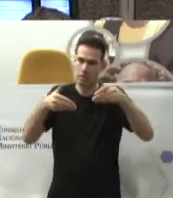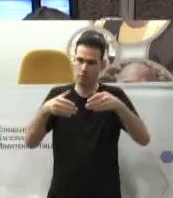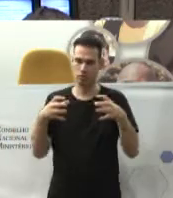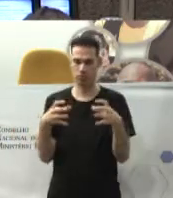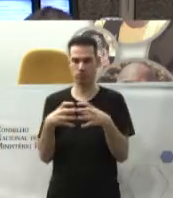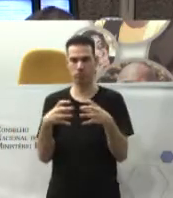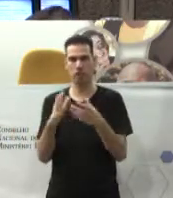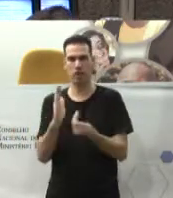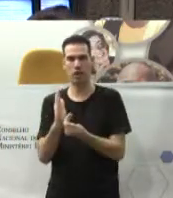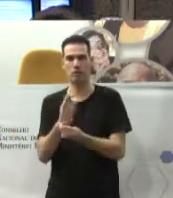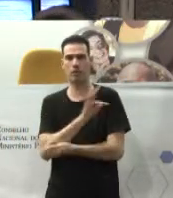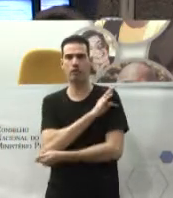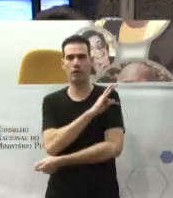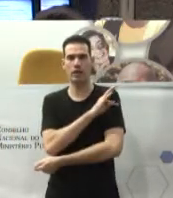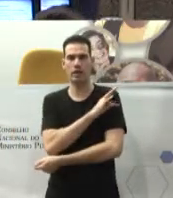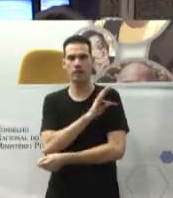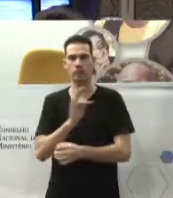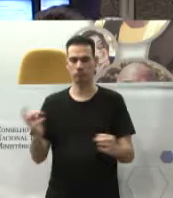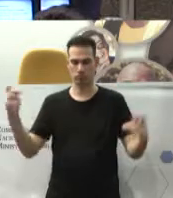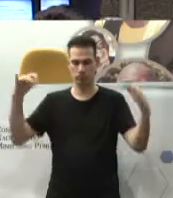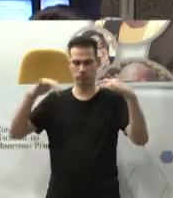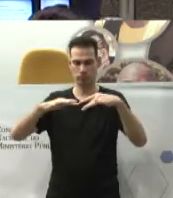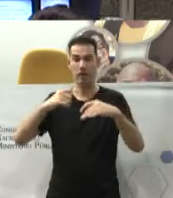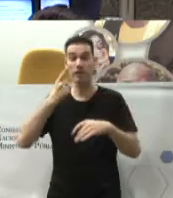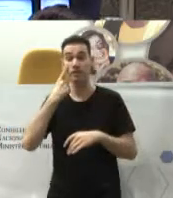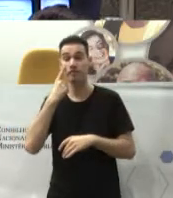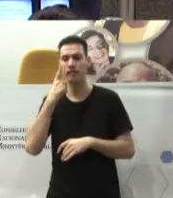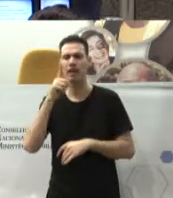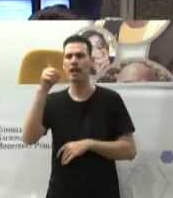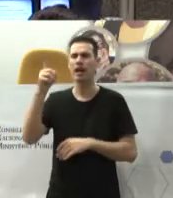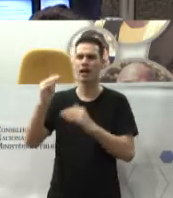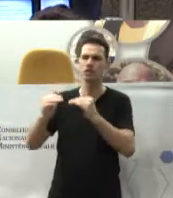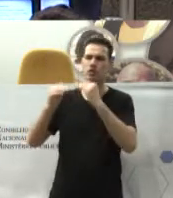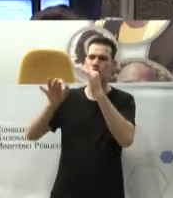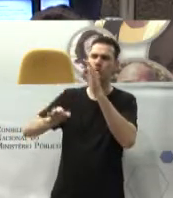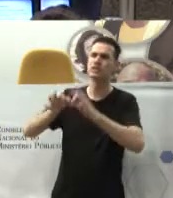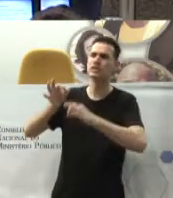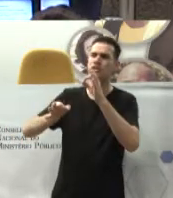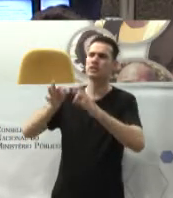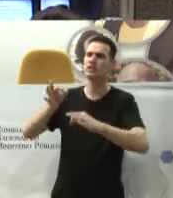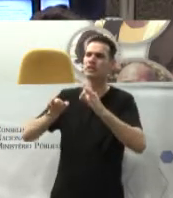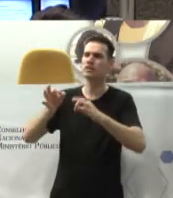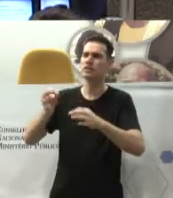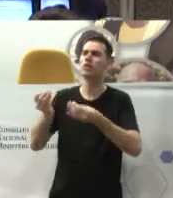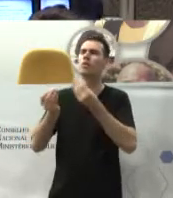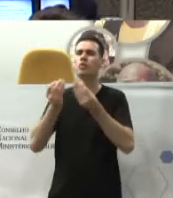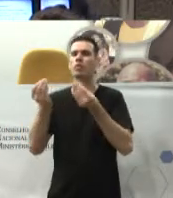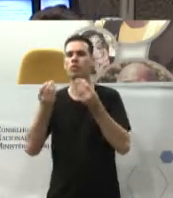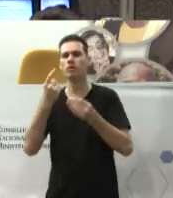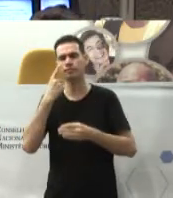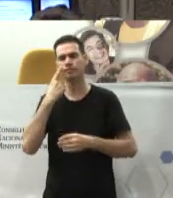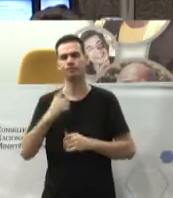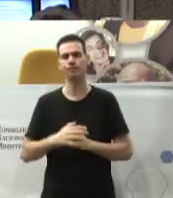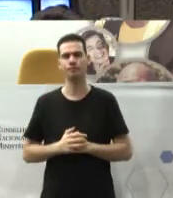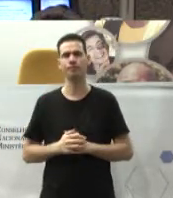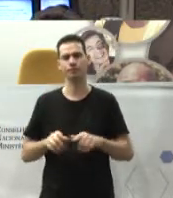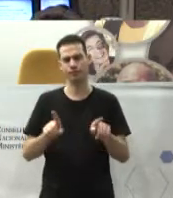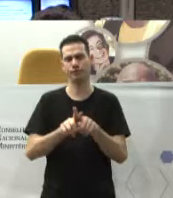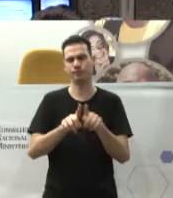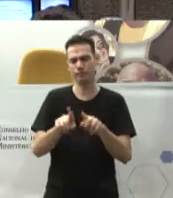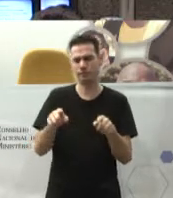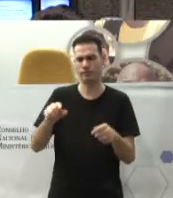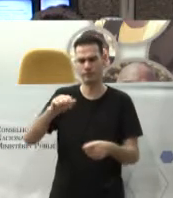e nós fazemos um acompanhamento das demandas nos tribunais superiores, certo? Fazemos